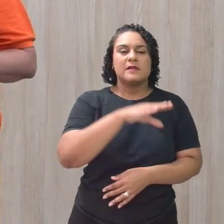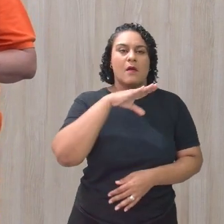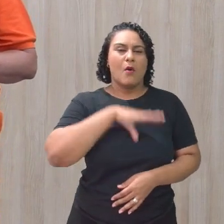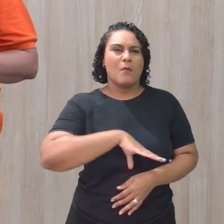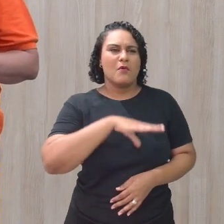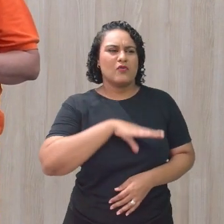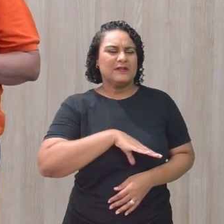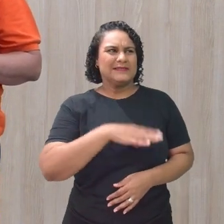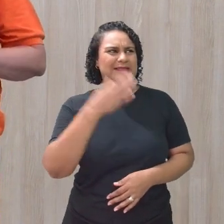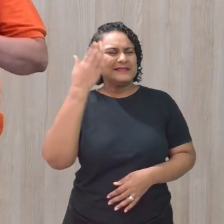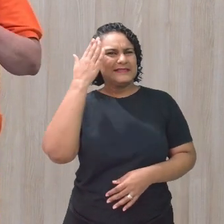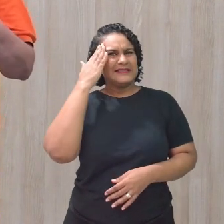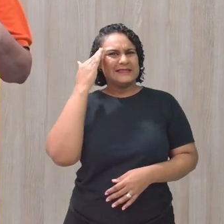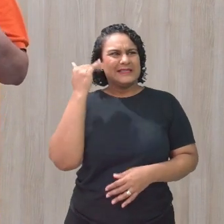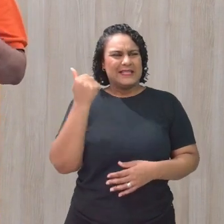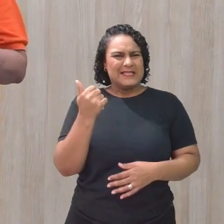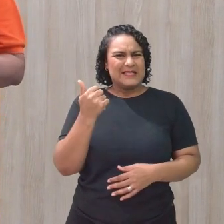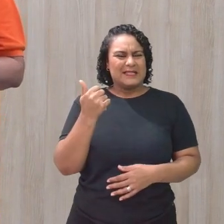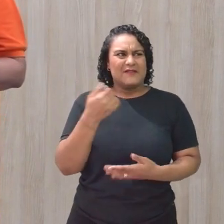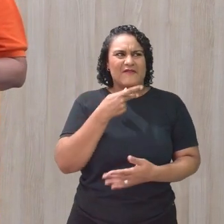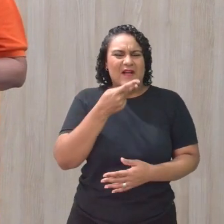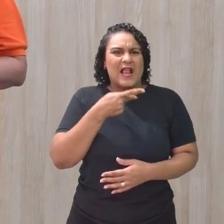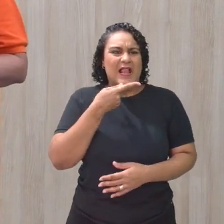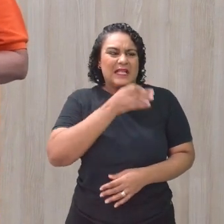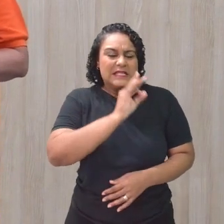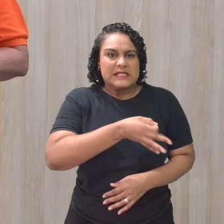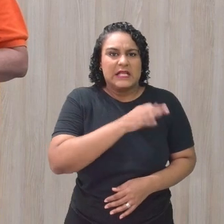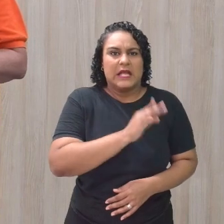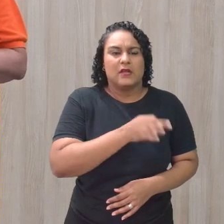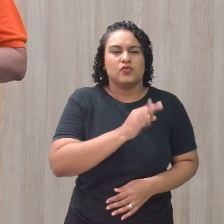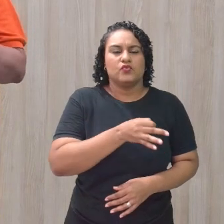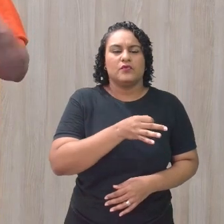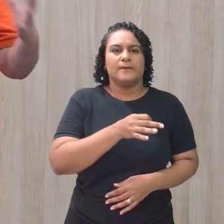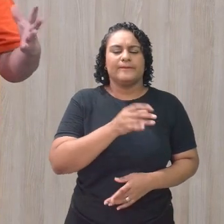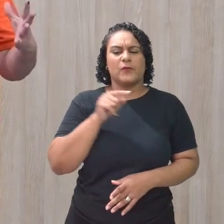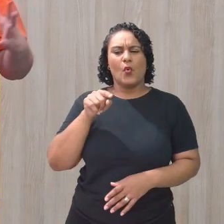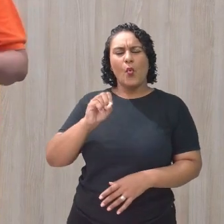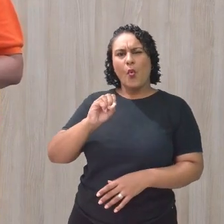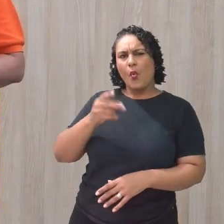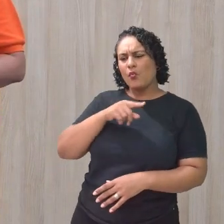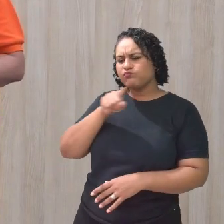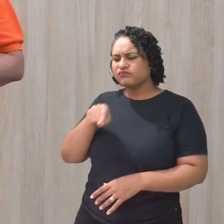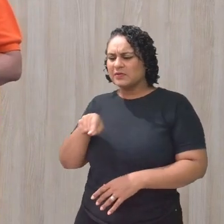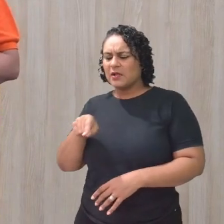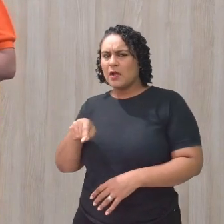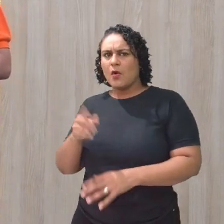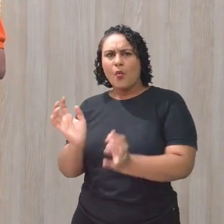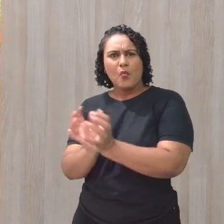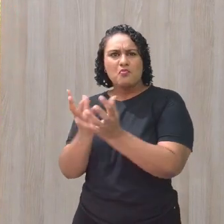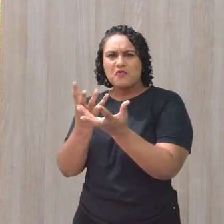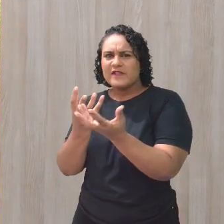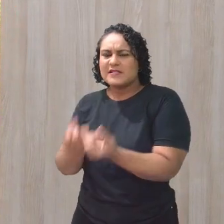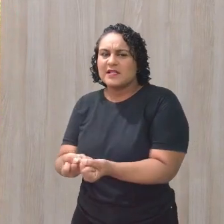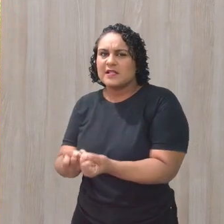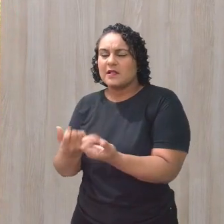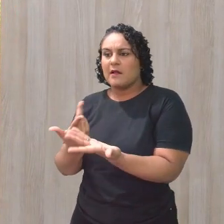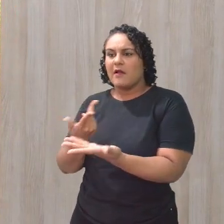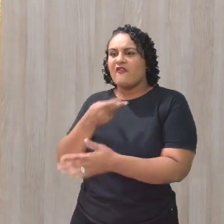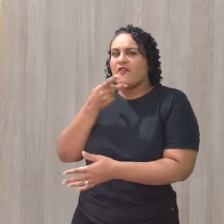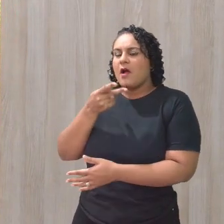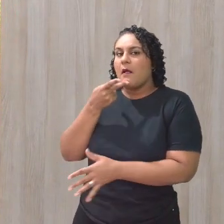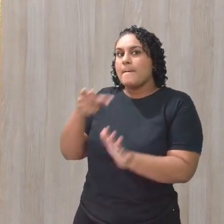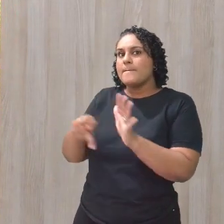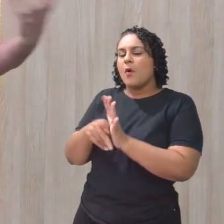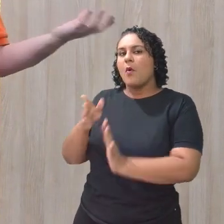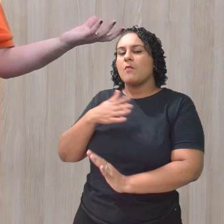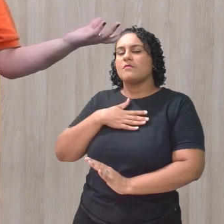falar corretamente? Será que o que eu vou falar aqui não vai ser aceito por este grupo? E aí é nessa hora que você